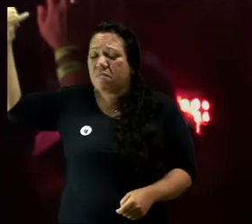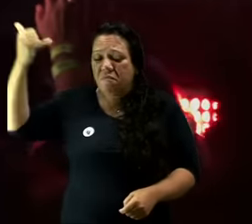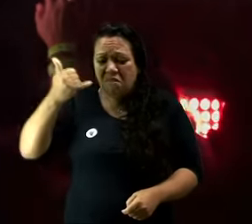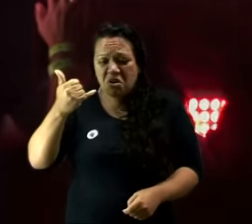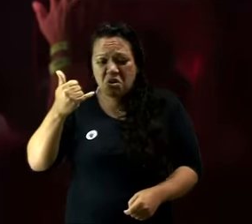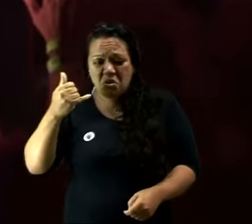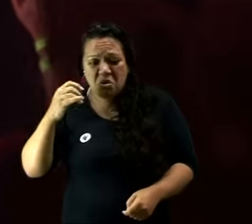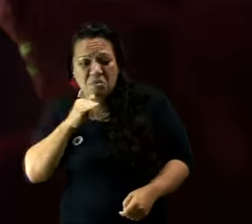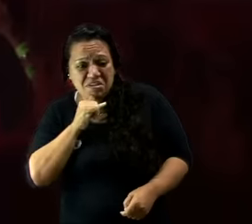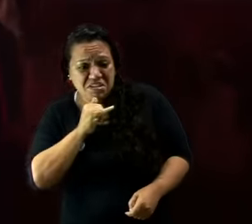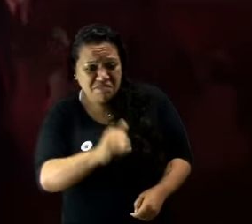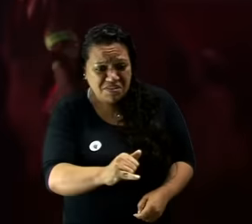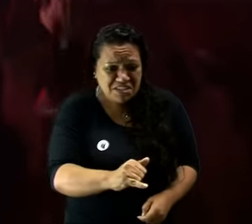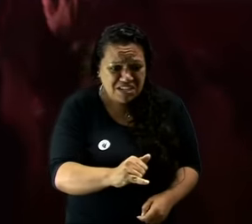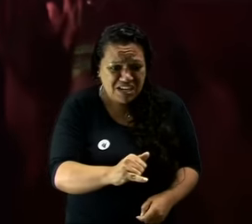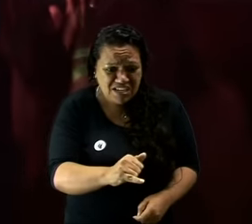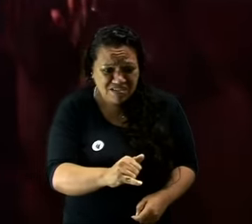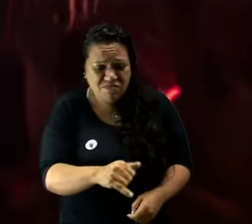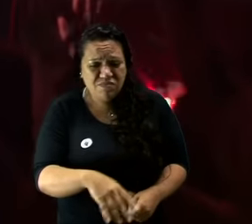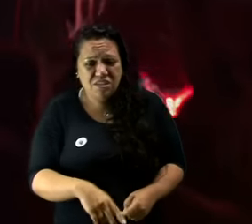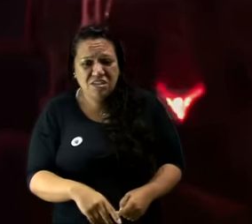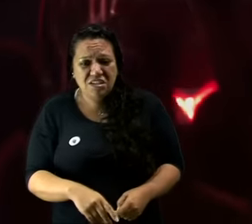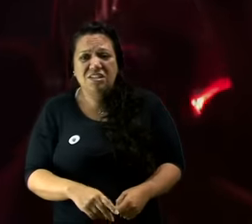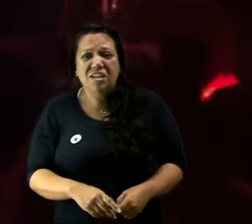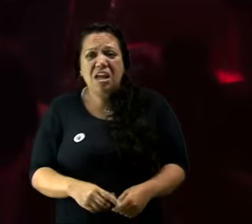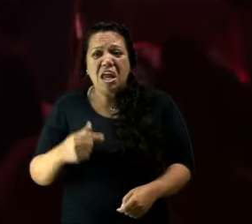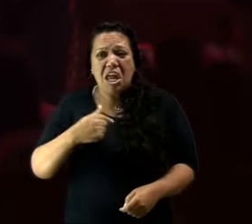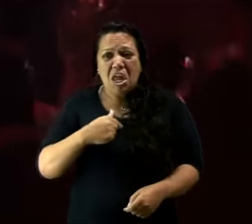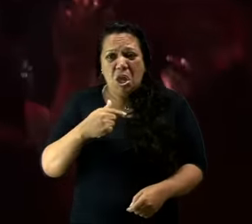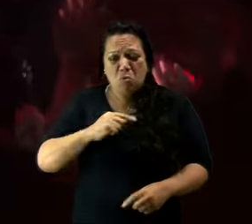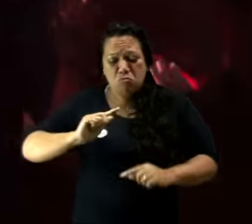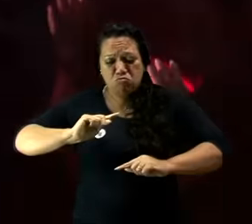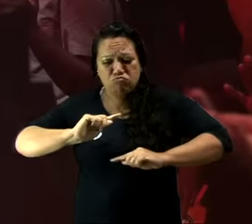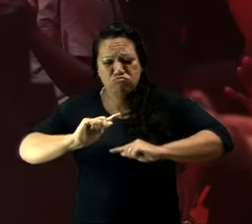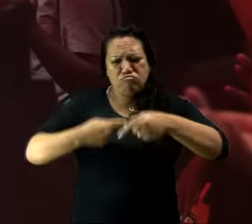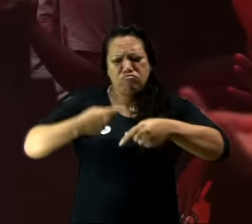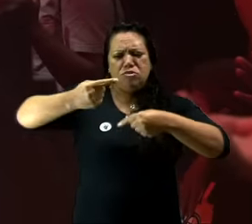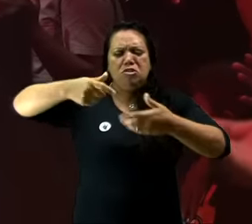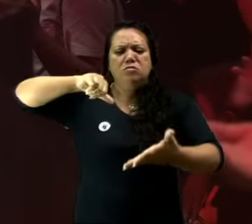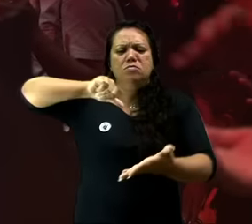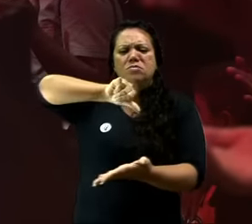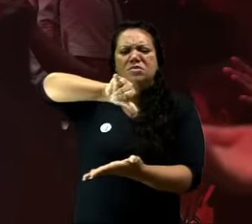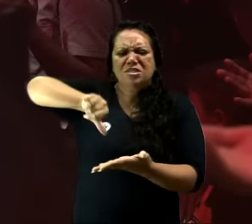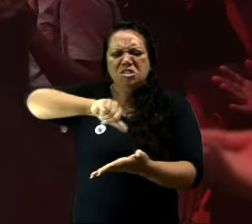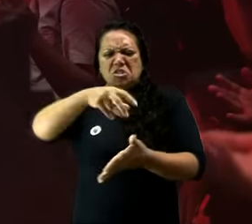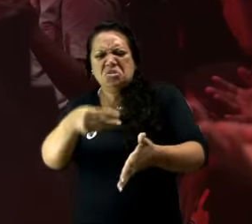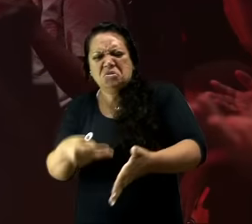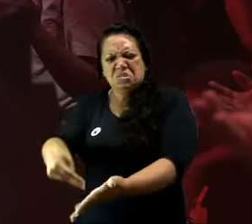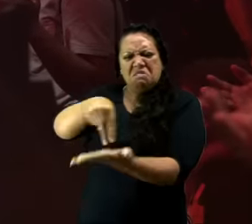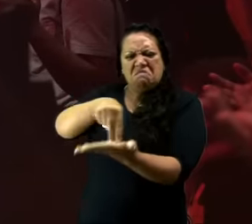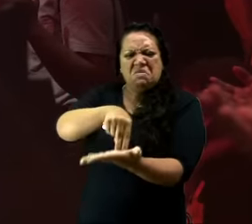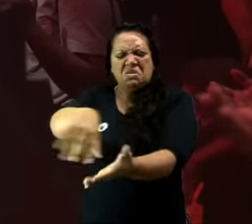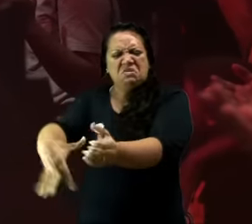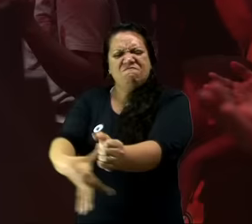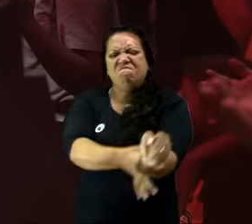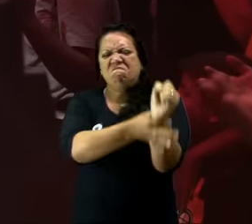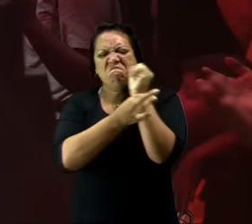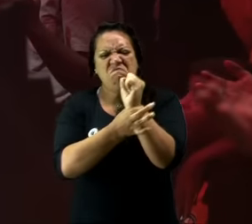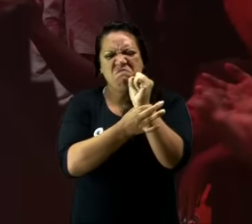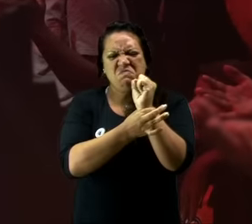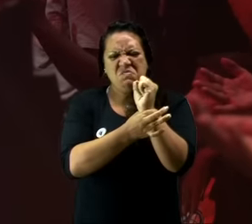unção. Diga para ele que eu estou levantando ele de uma maneira que ele